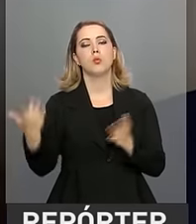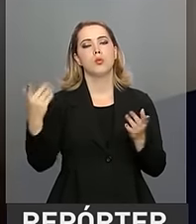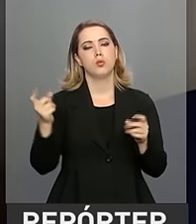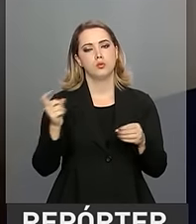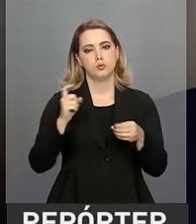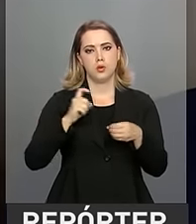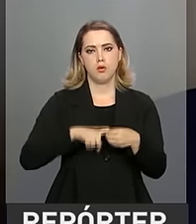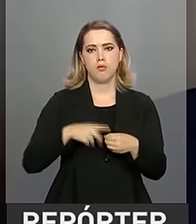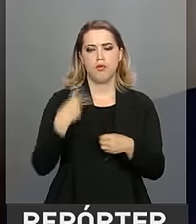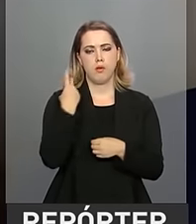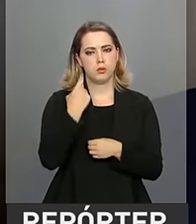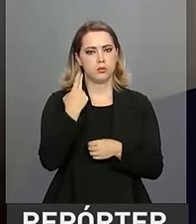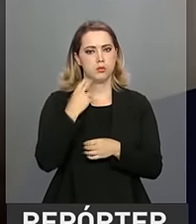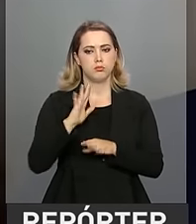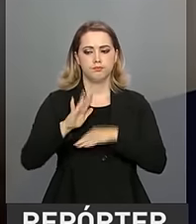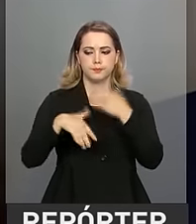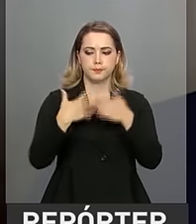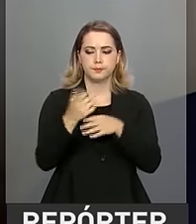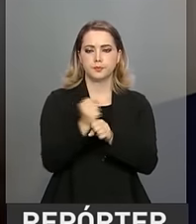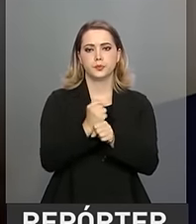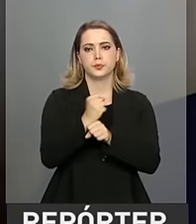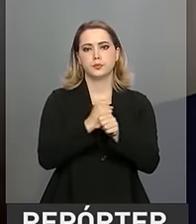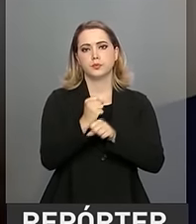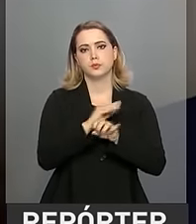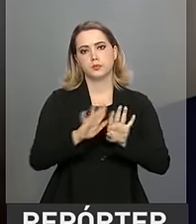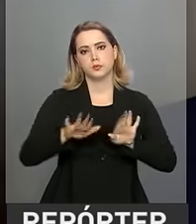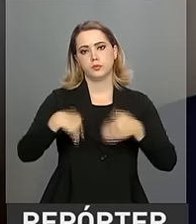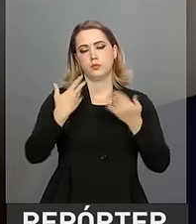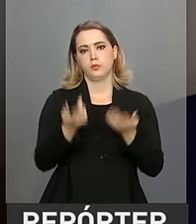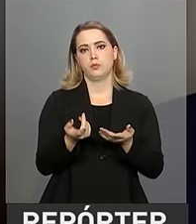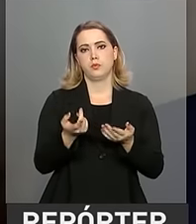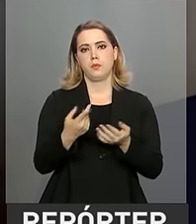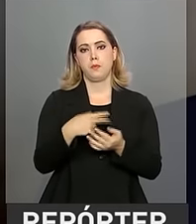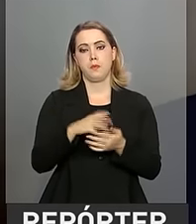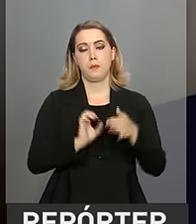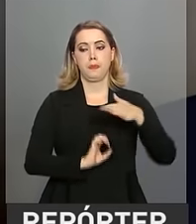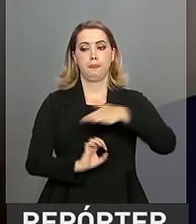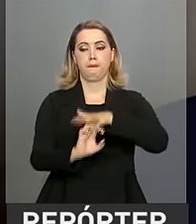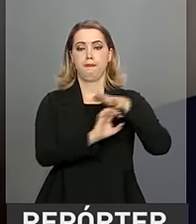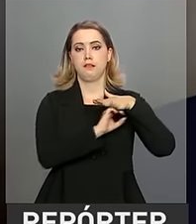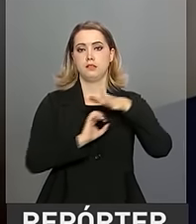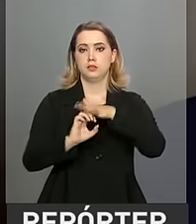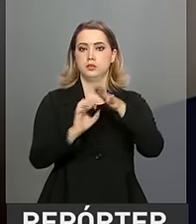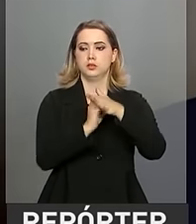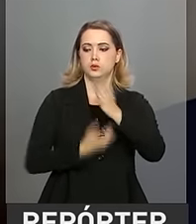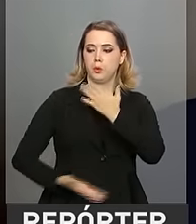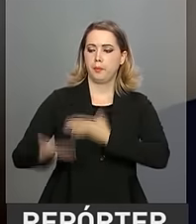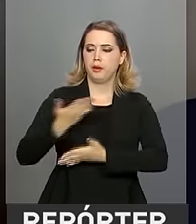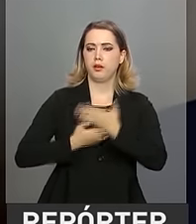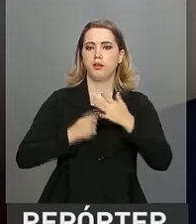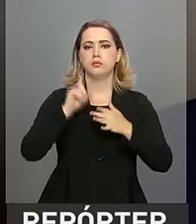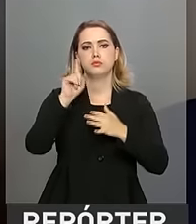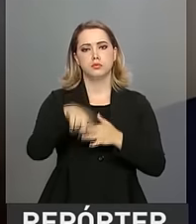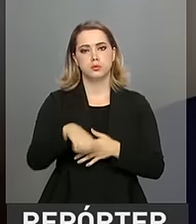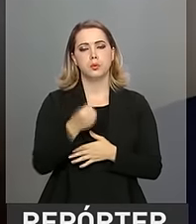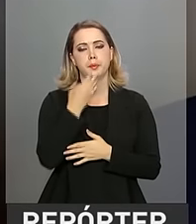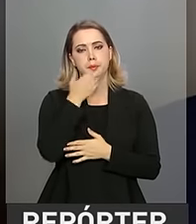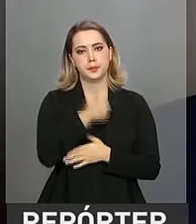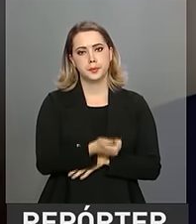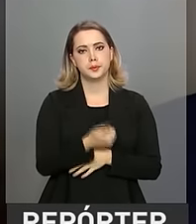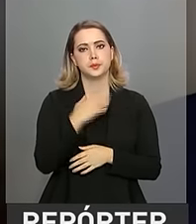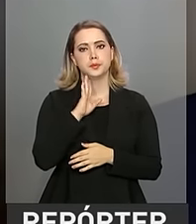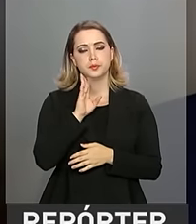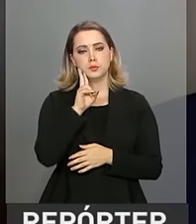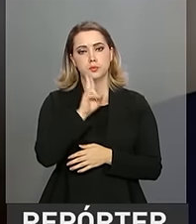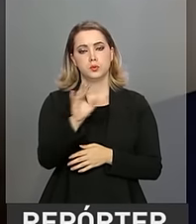anos então a a reação do mercado a a esse evento é muito positiva e